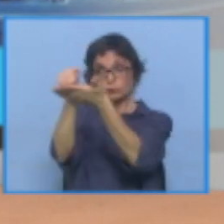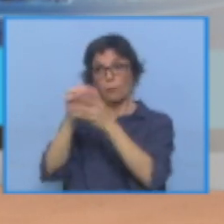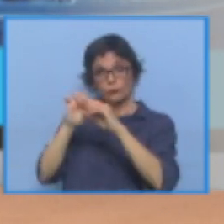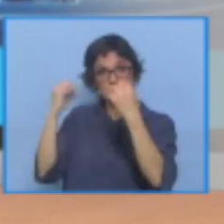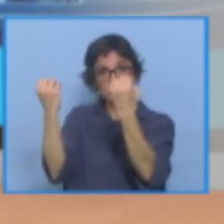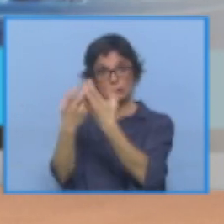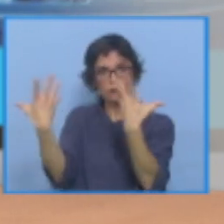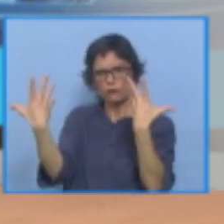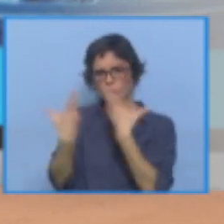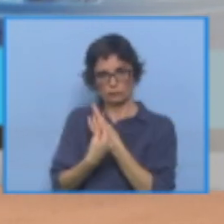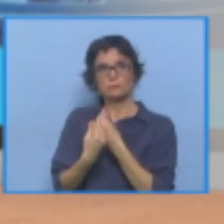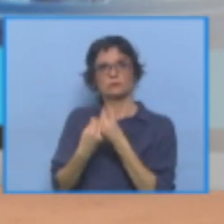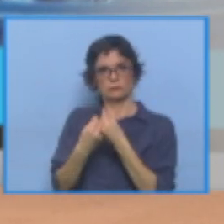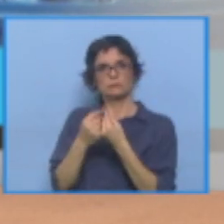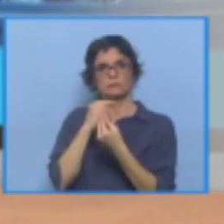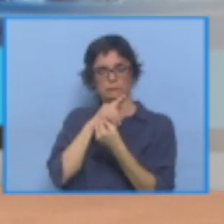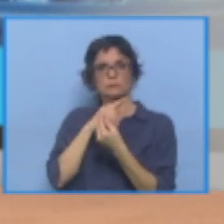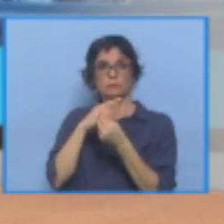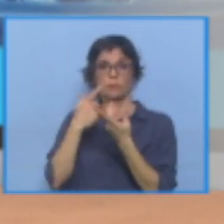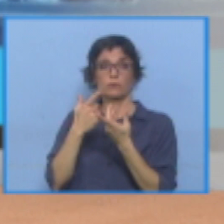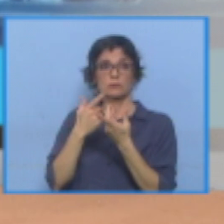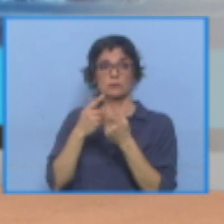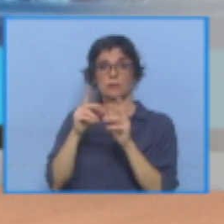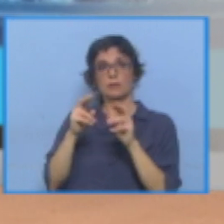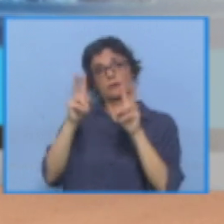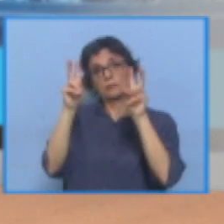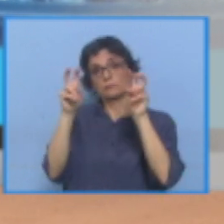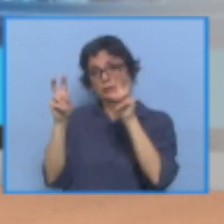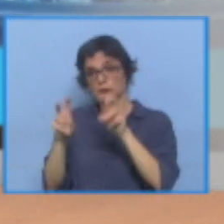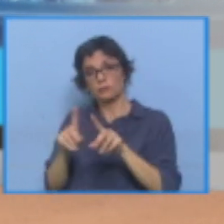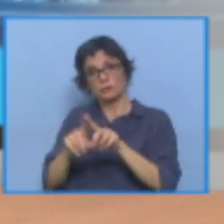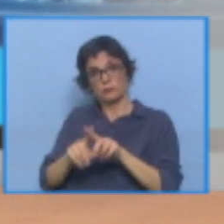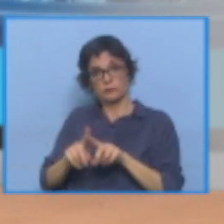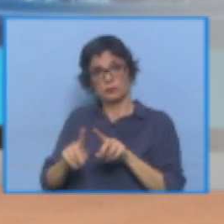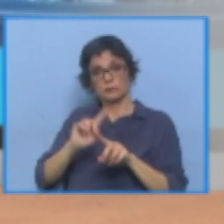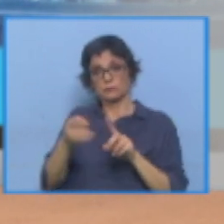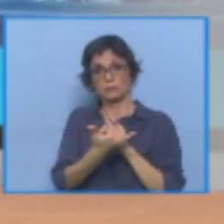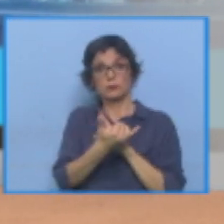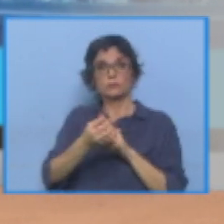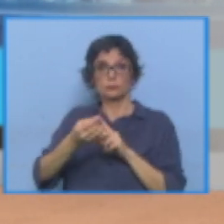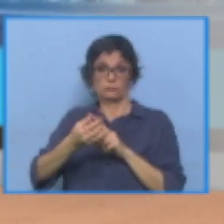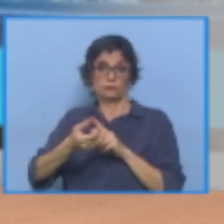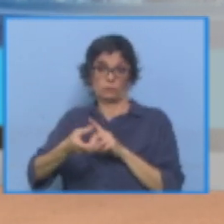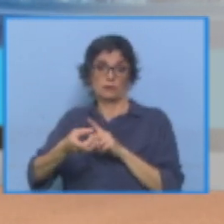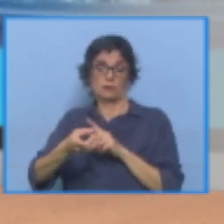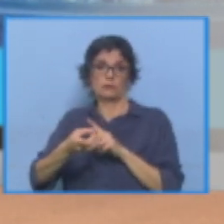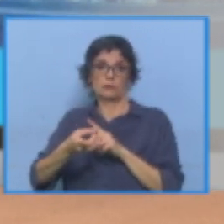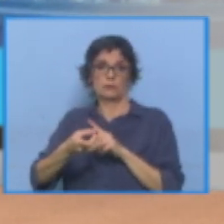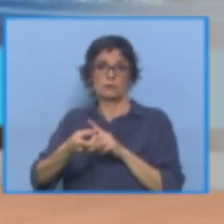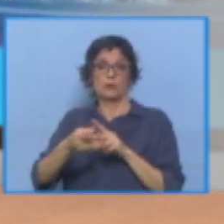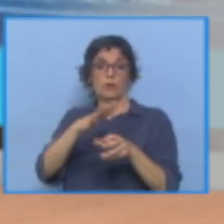para questões que, em 2019, já quase entrar na segunda década do século XXI, são absolutamente intoleráveis para a